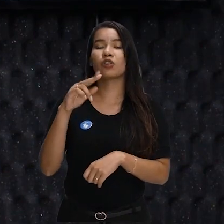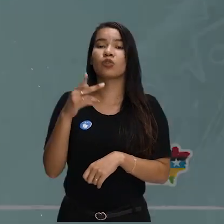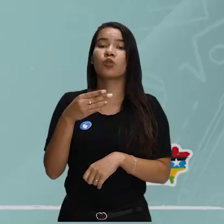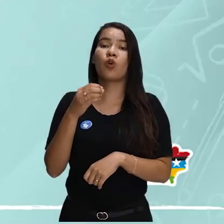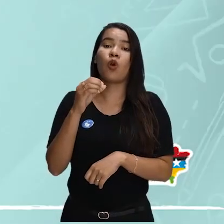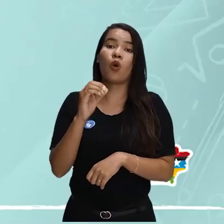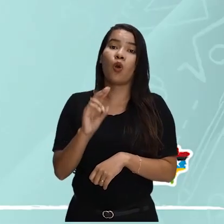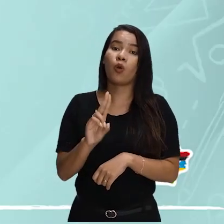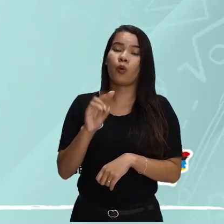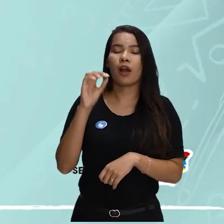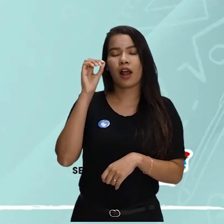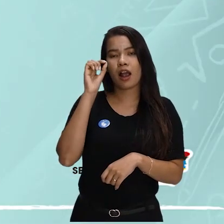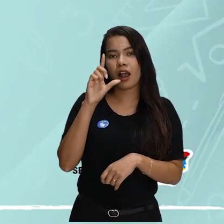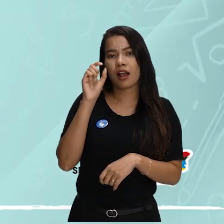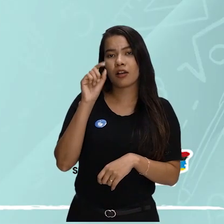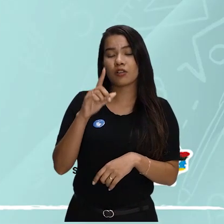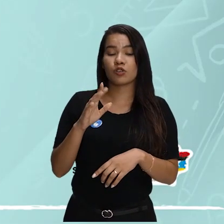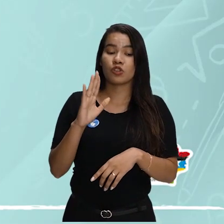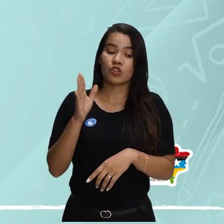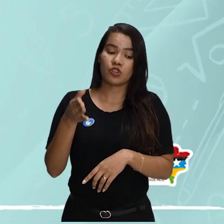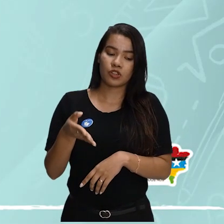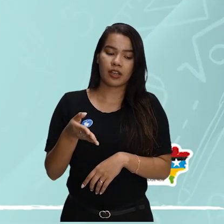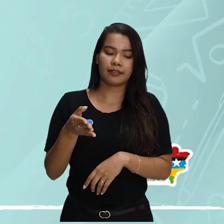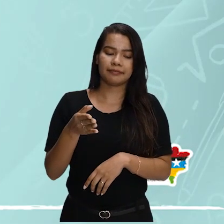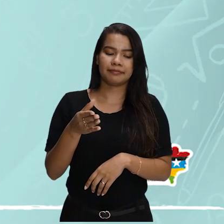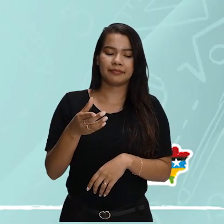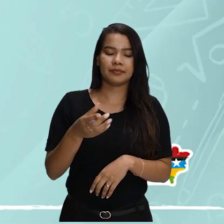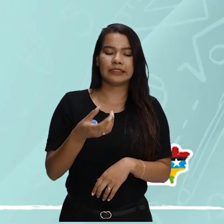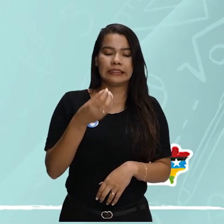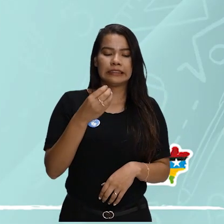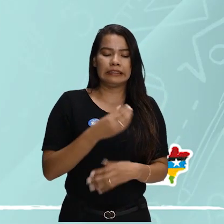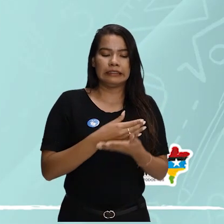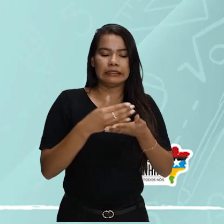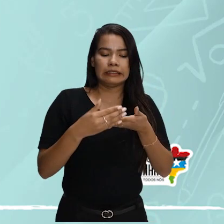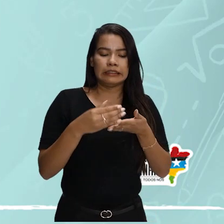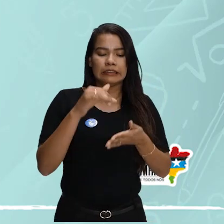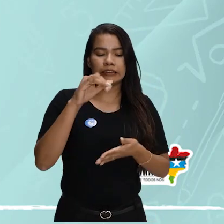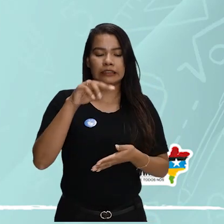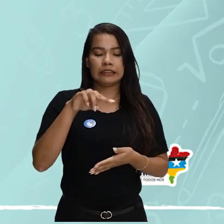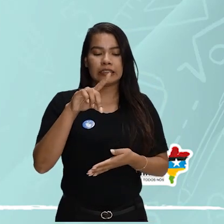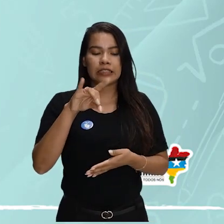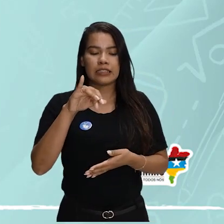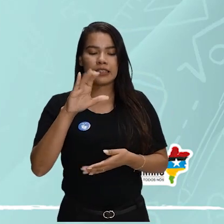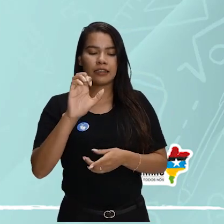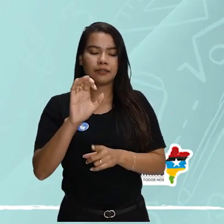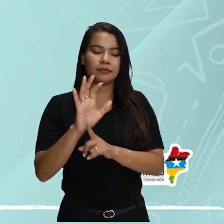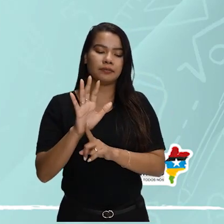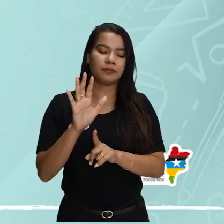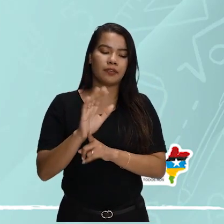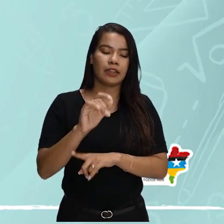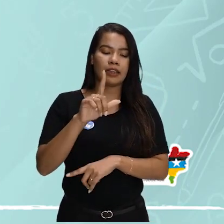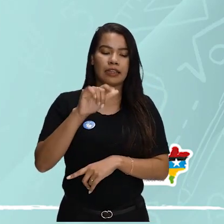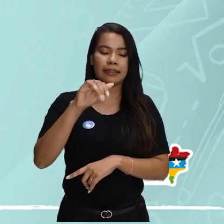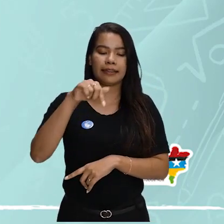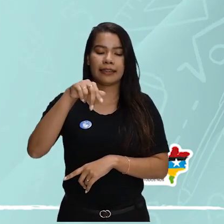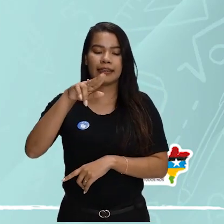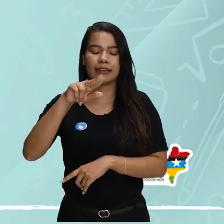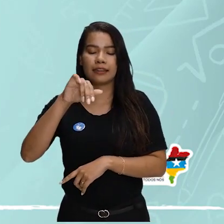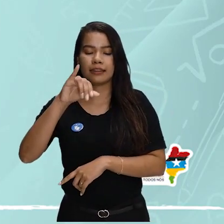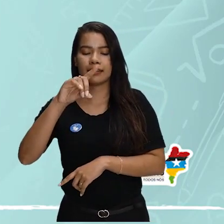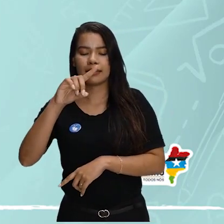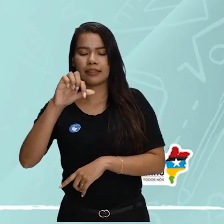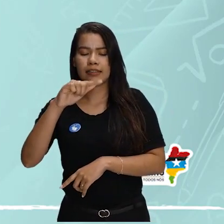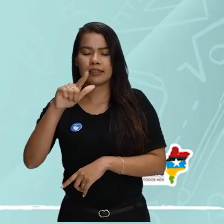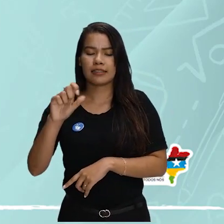nominal. Já o índice de liquidez da indústria é um número, é uma quantidade, é um valor taxativo,